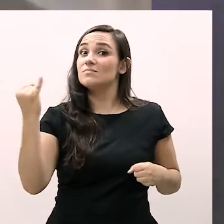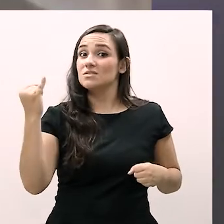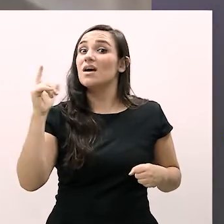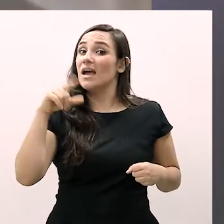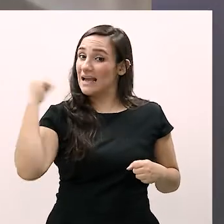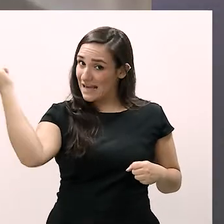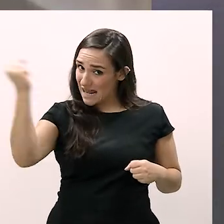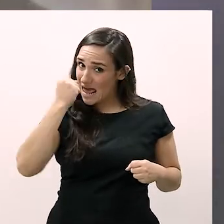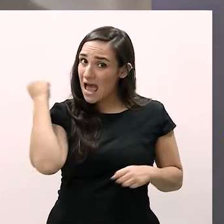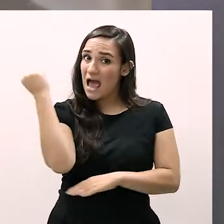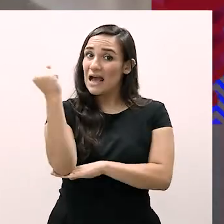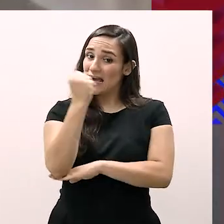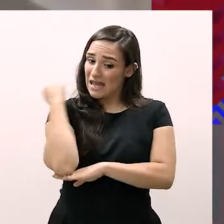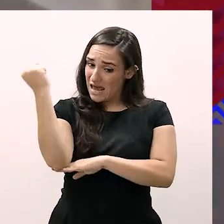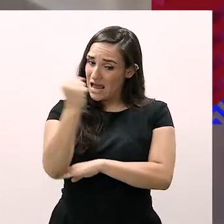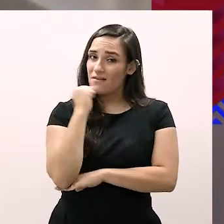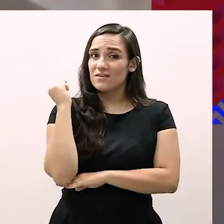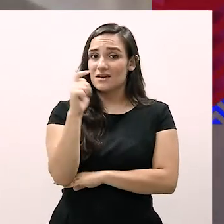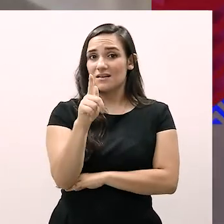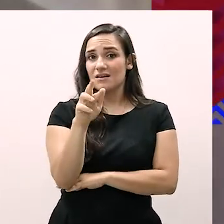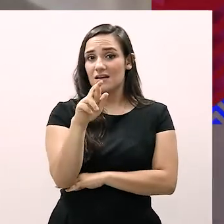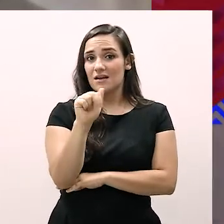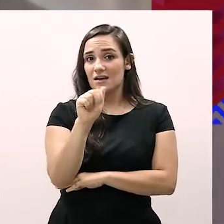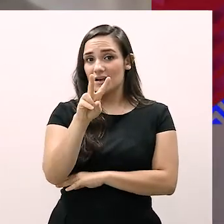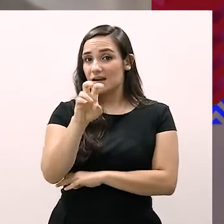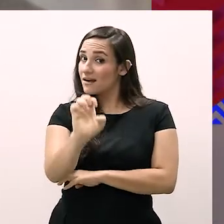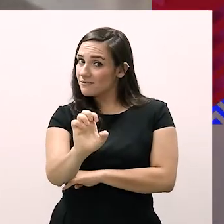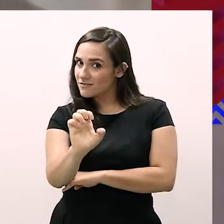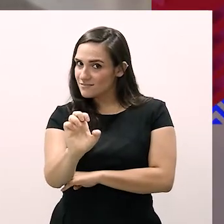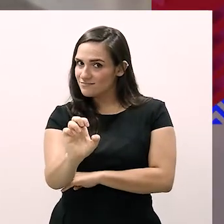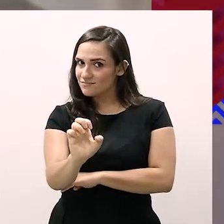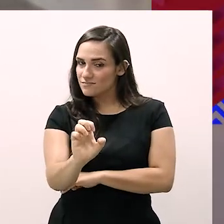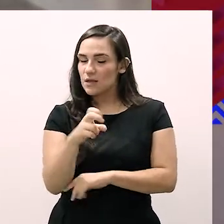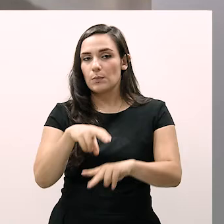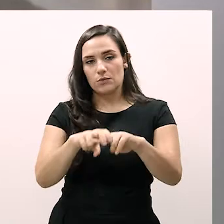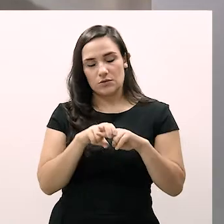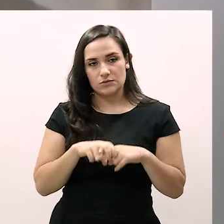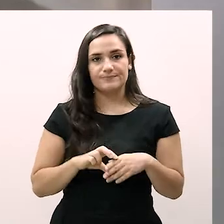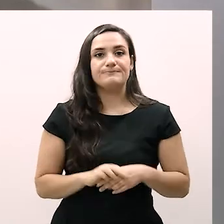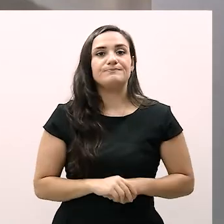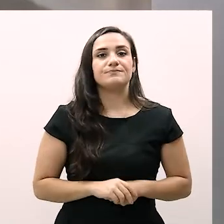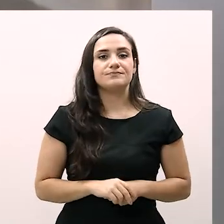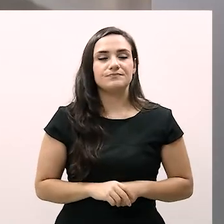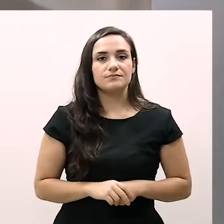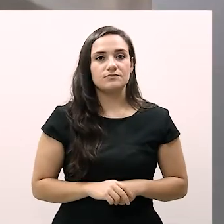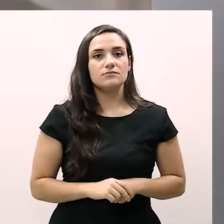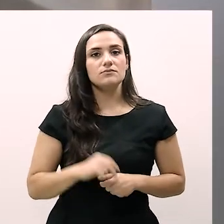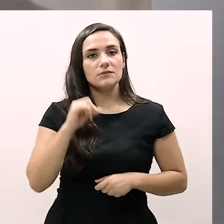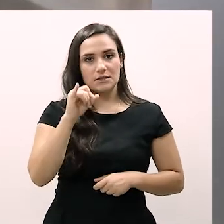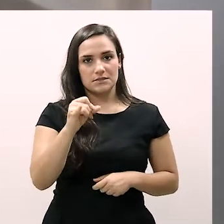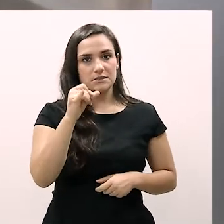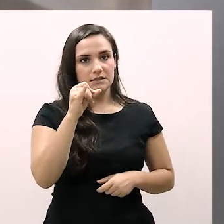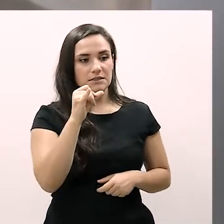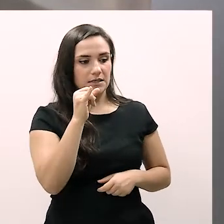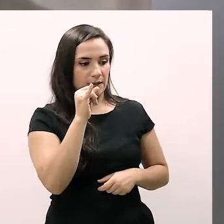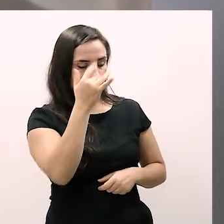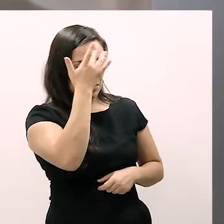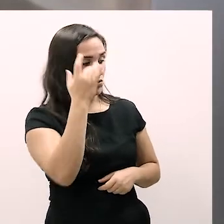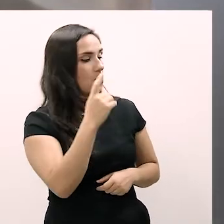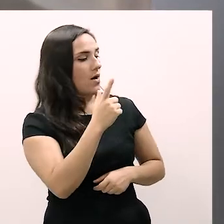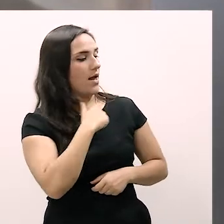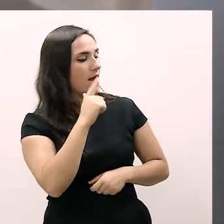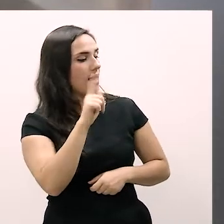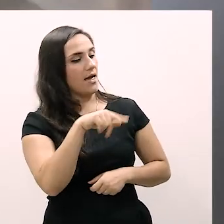grave. Então, esses dados se entrelaçam quando você vê que o paciente que morreu de Covid, ele